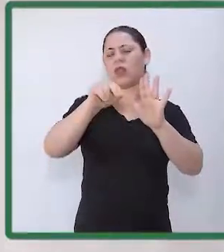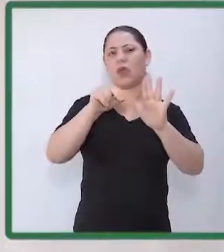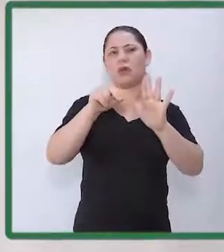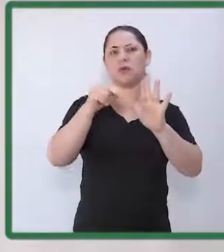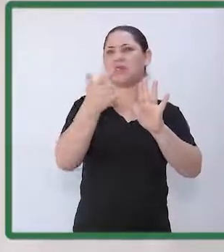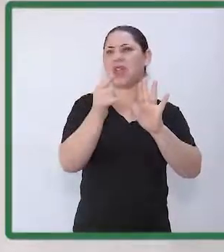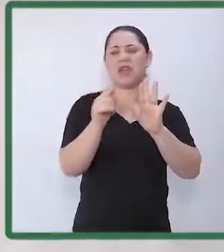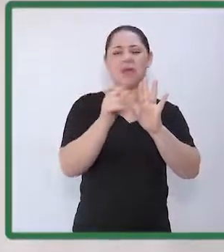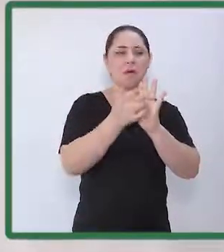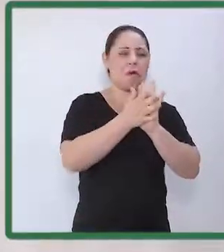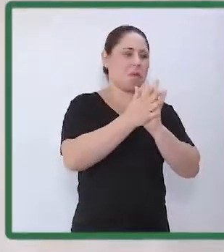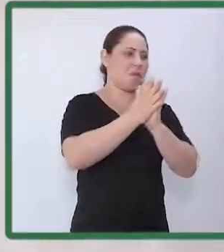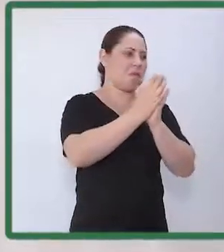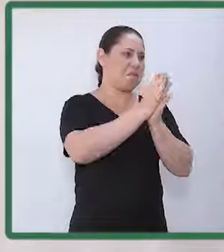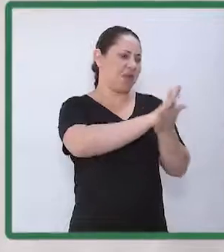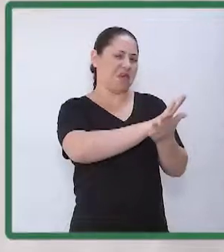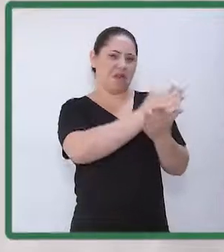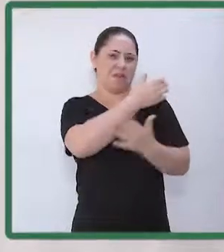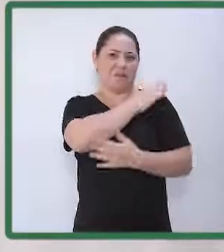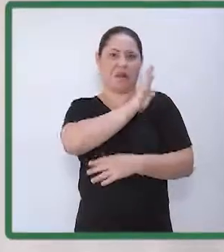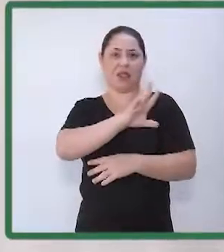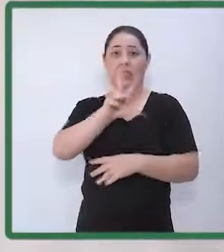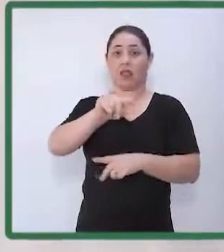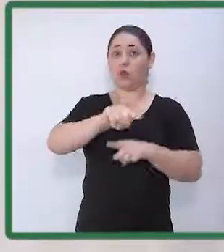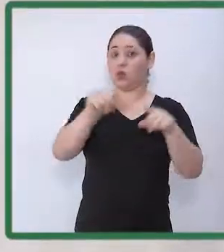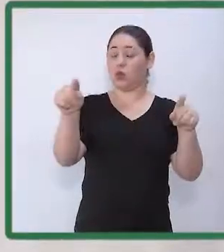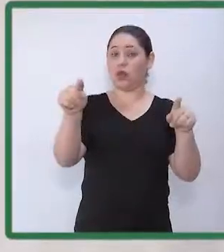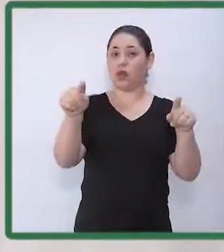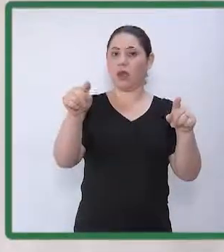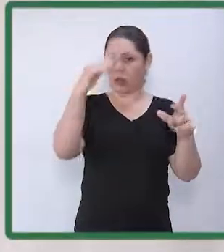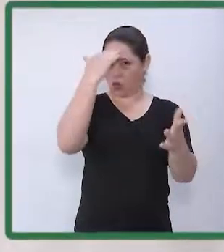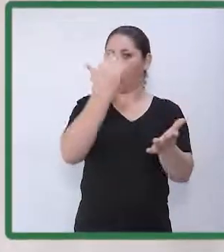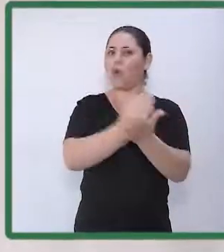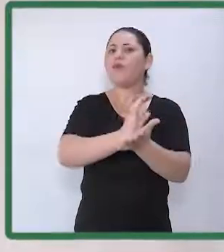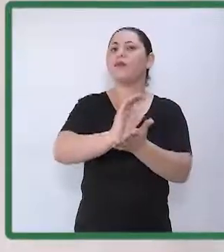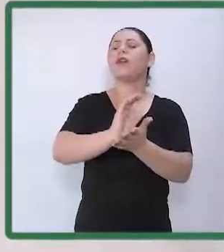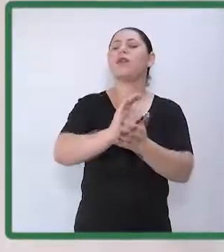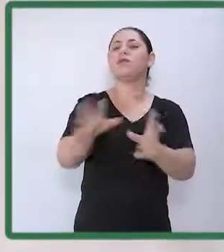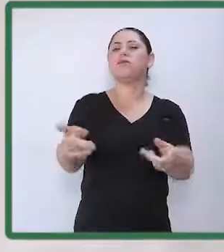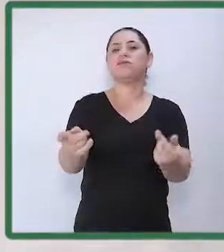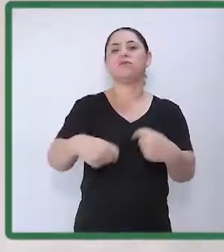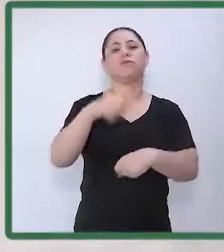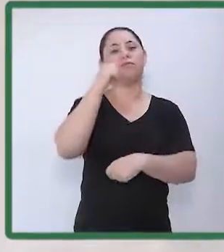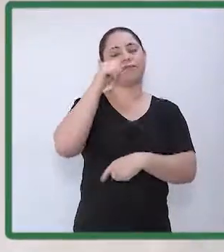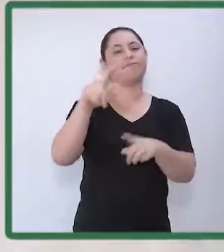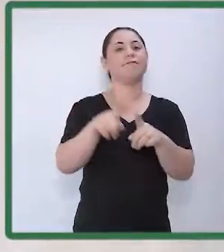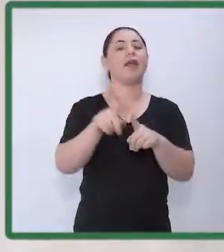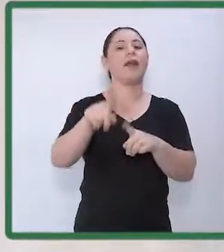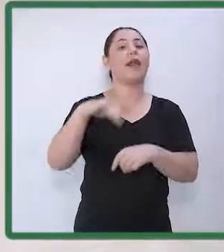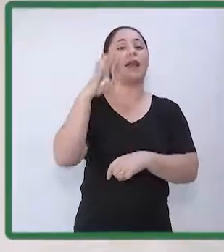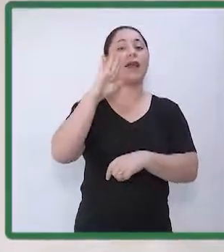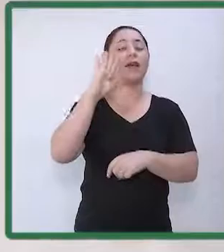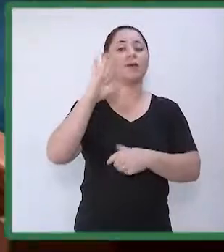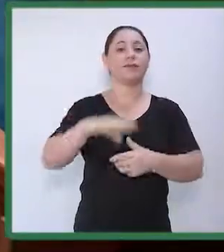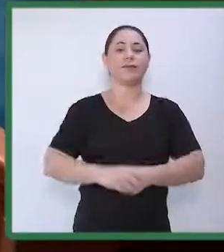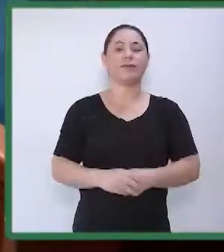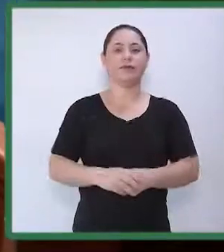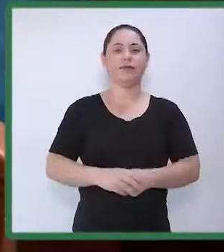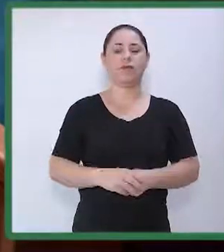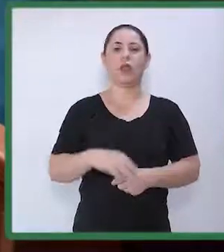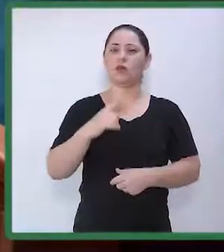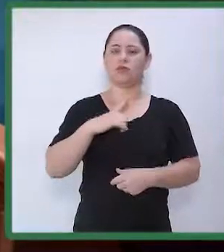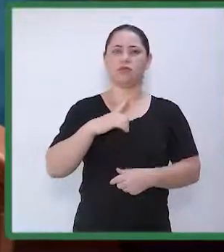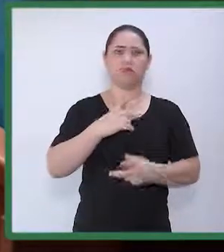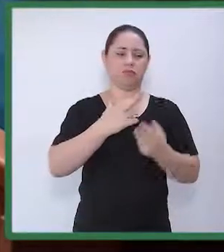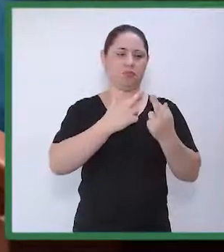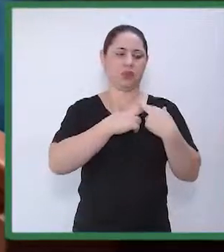que não discrimina, é um governo que não tem preconceito, né? E que com certeza confia na capacidade da mulher. Isso é muito legal. Eu